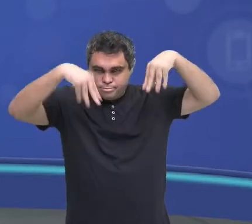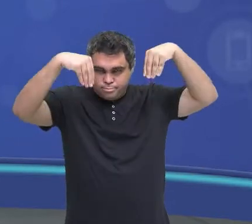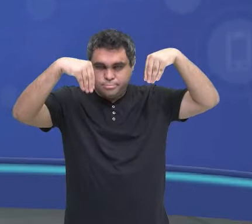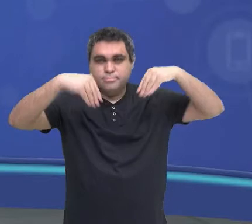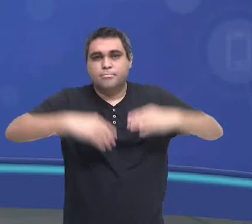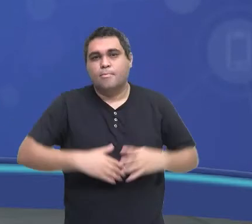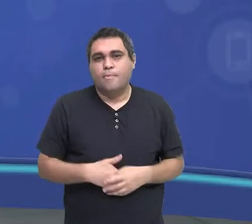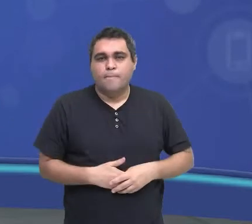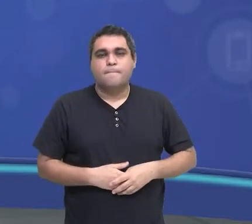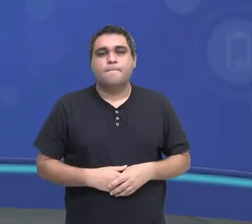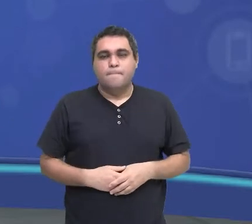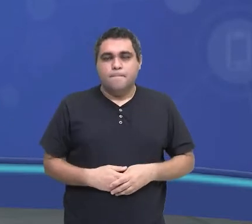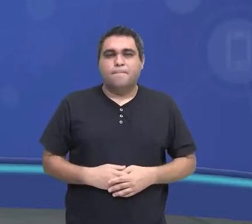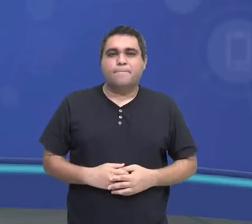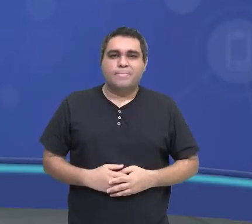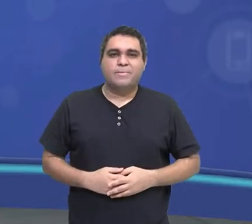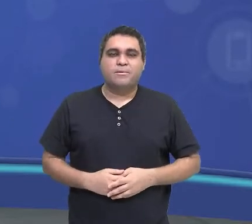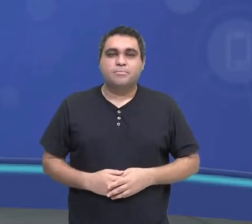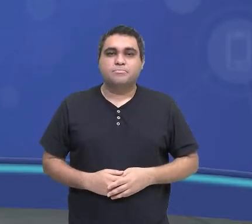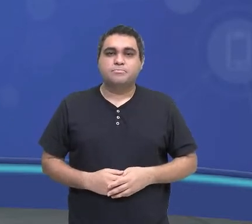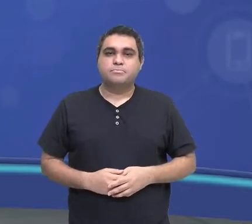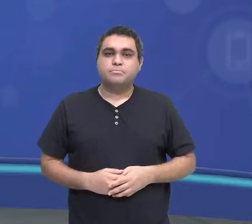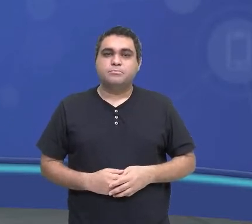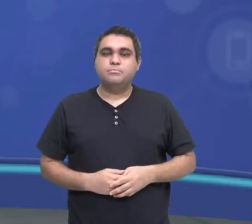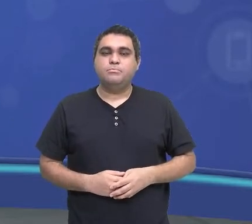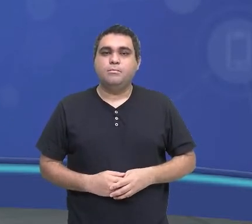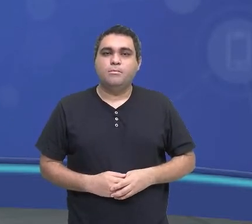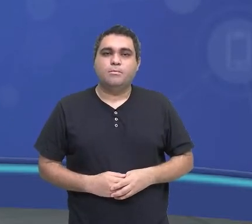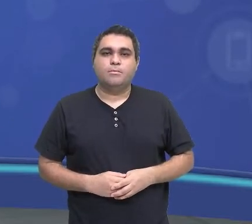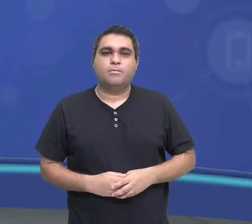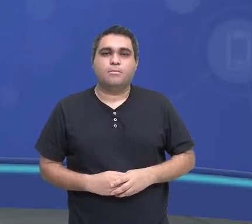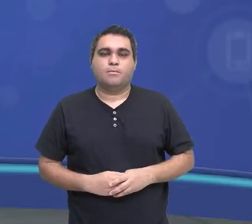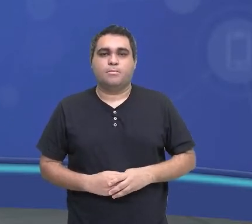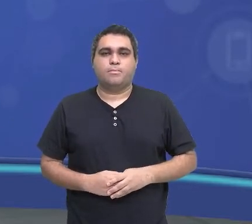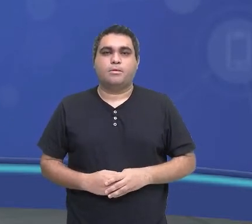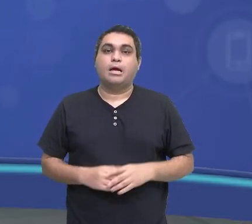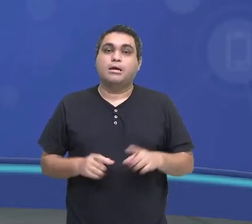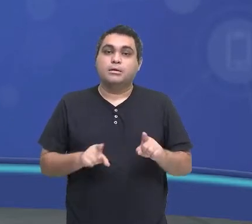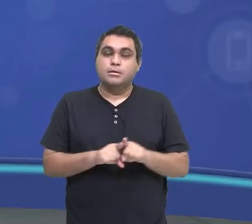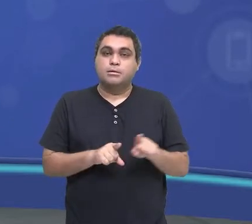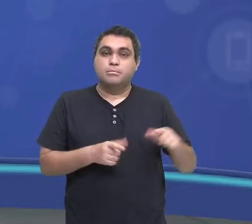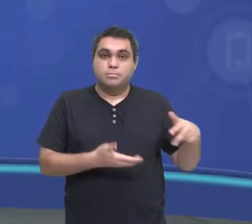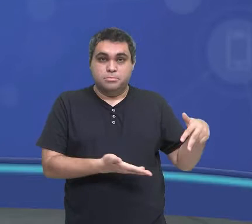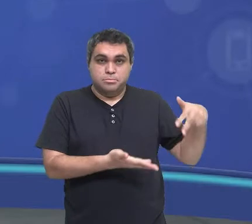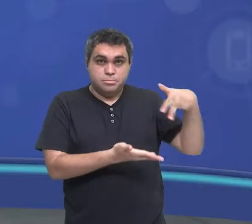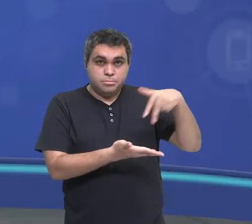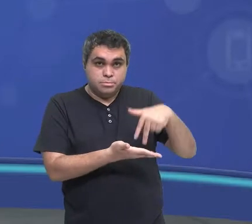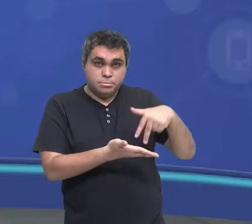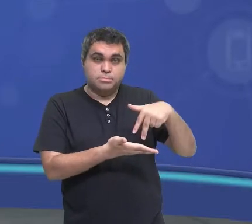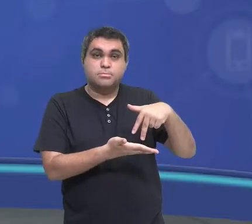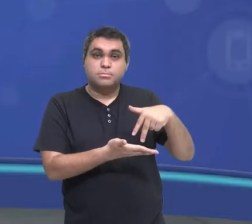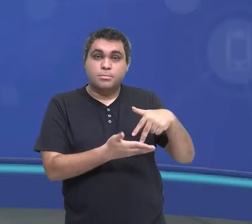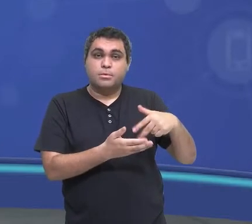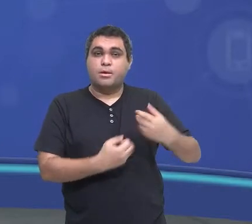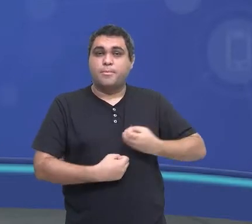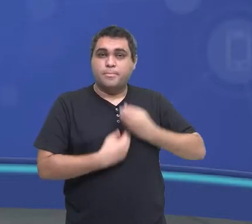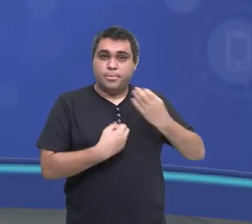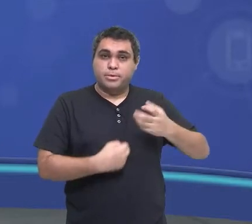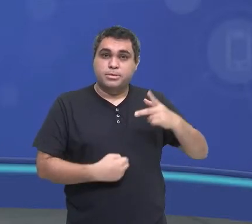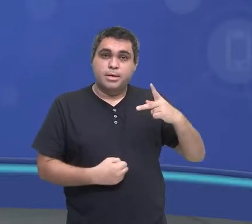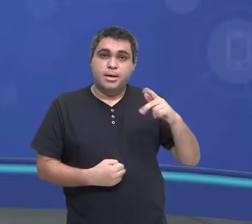nobres, nos palácios e tudo mais. Falando ainda mais sobre o humanismo literário e sobre as